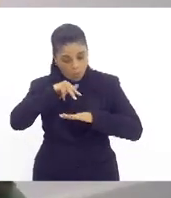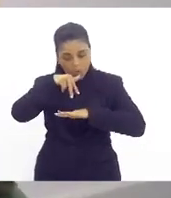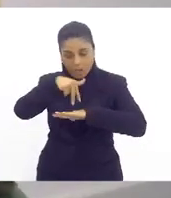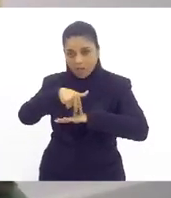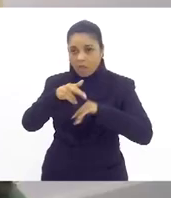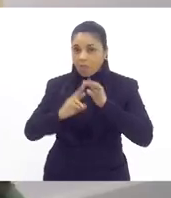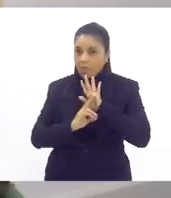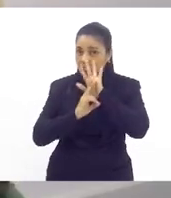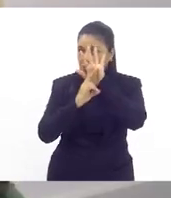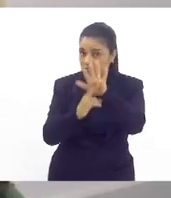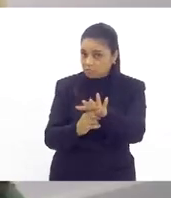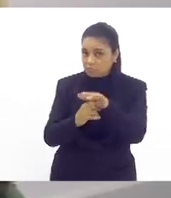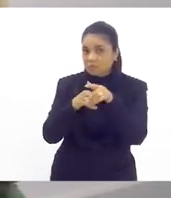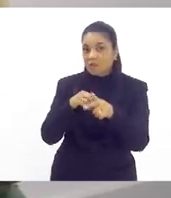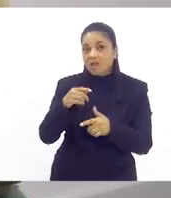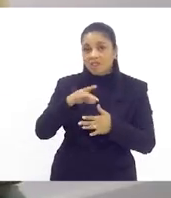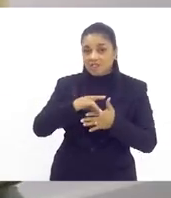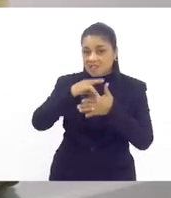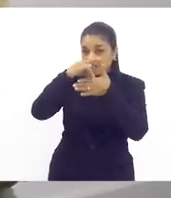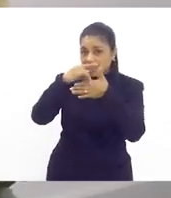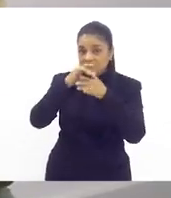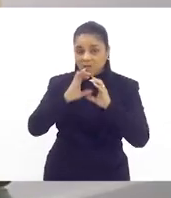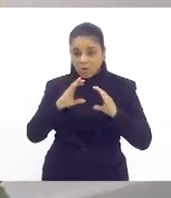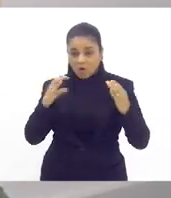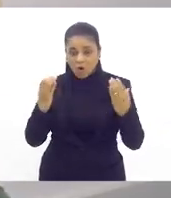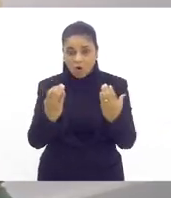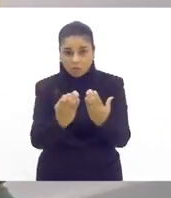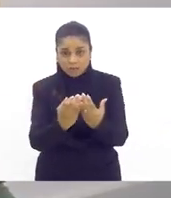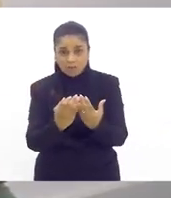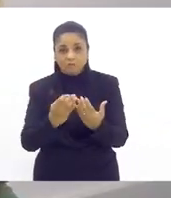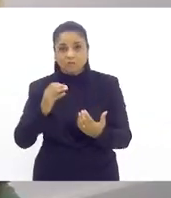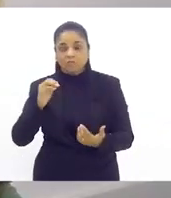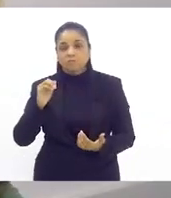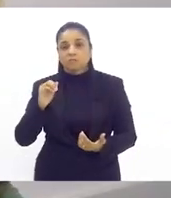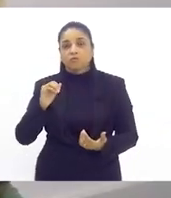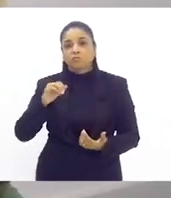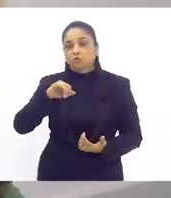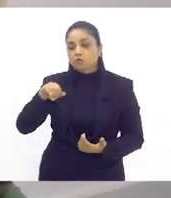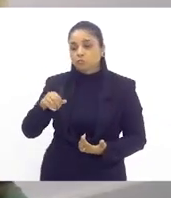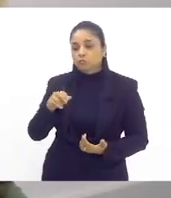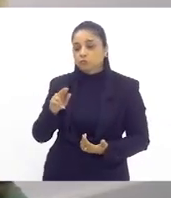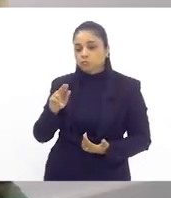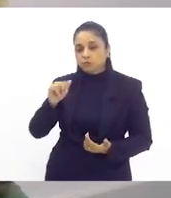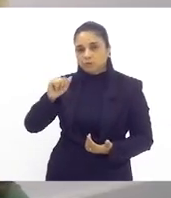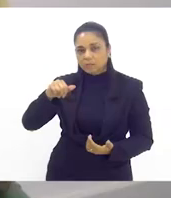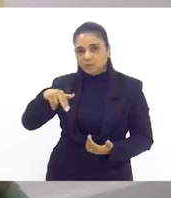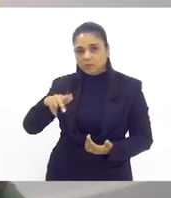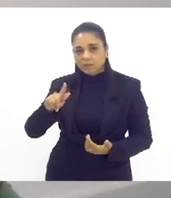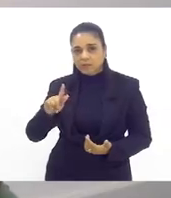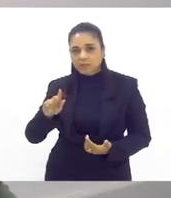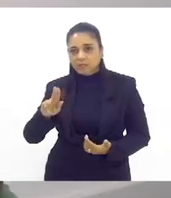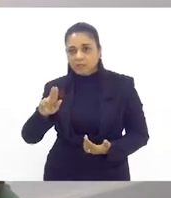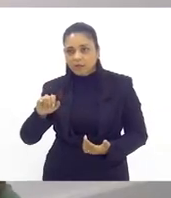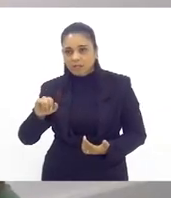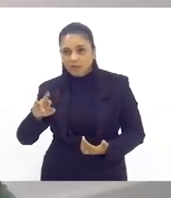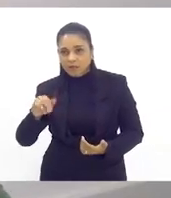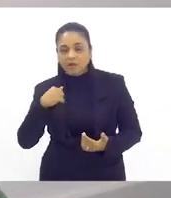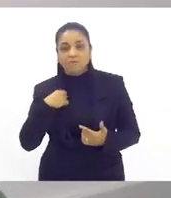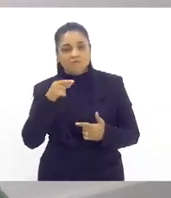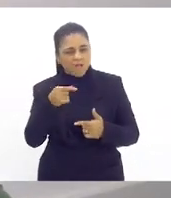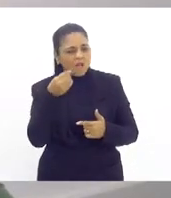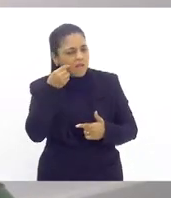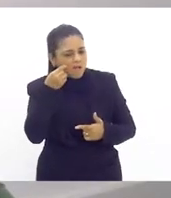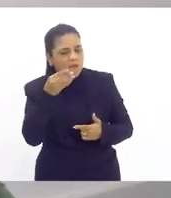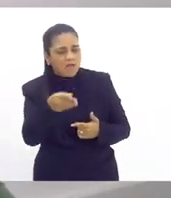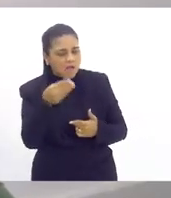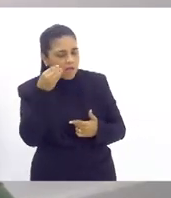representando as lideranças as comunidades jungueiras os meus Mestres chegaram Flávio vai lá nesse negócio vê esse negócio lá porque assim